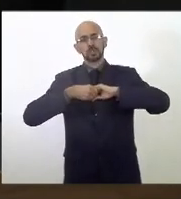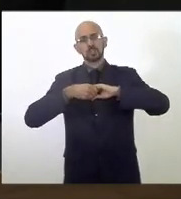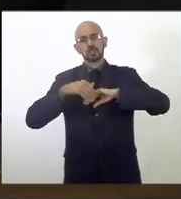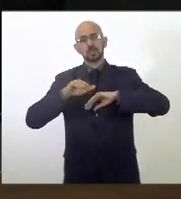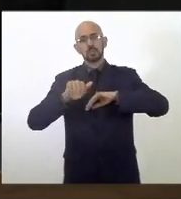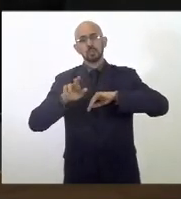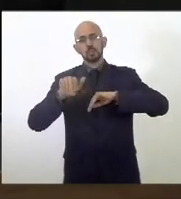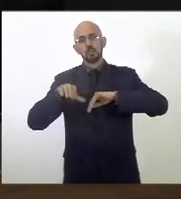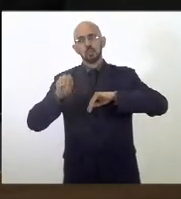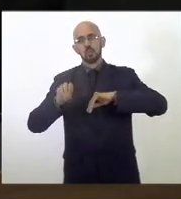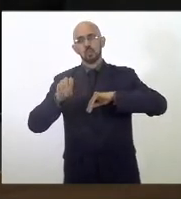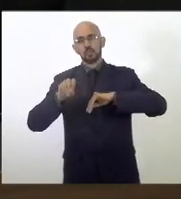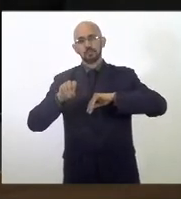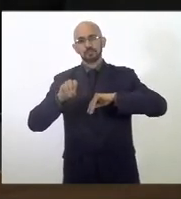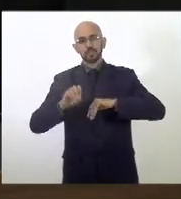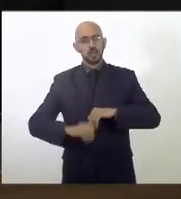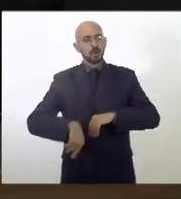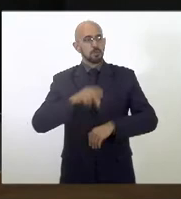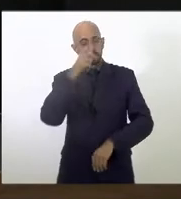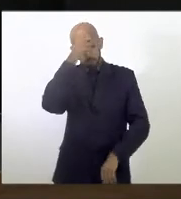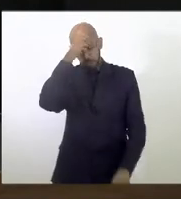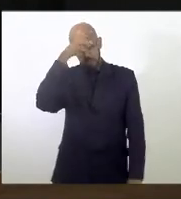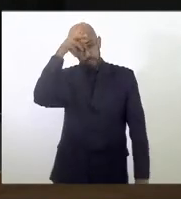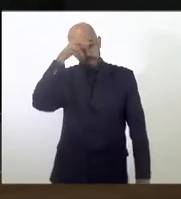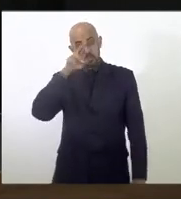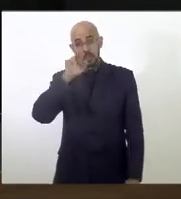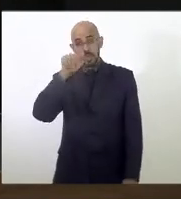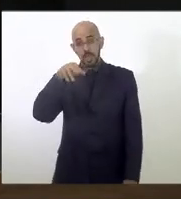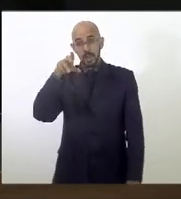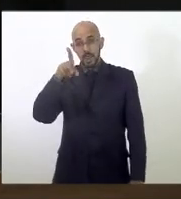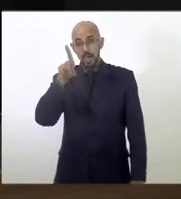o prefeito Renato Cozzolino.